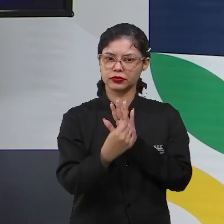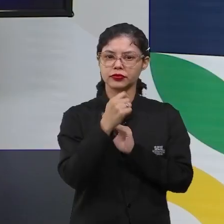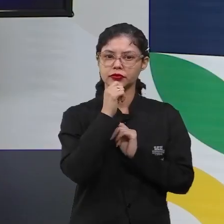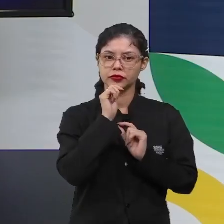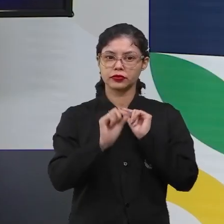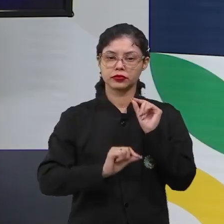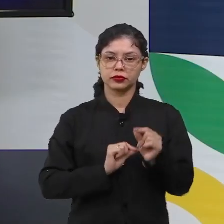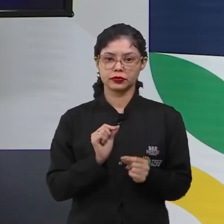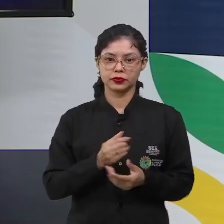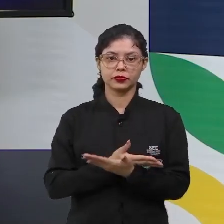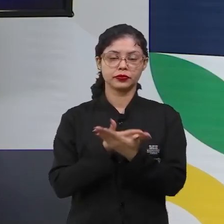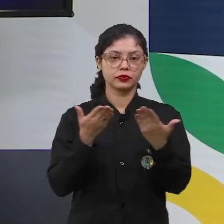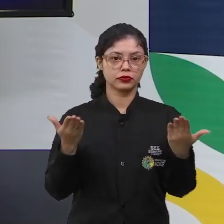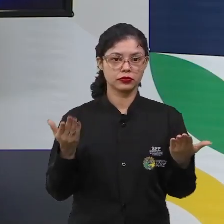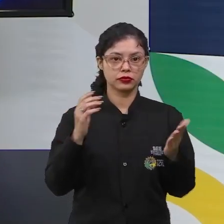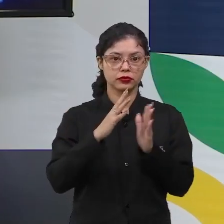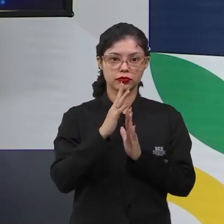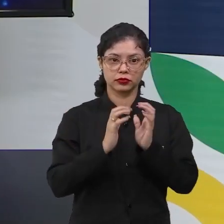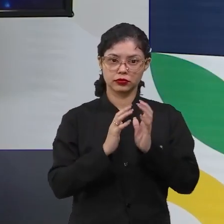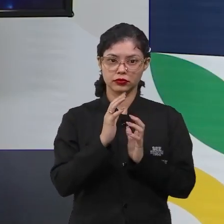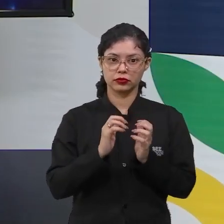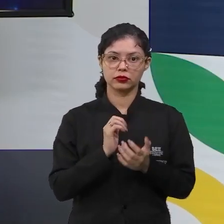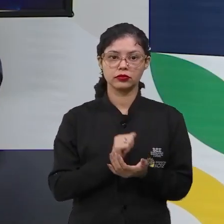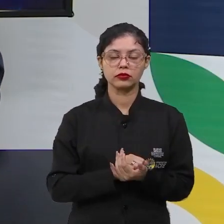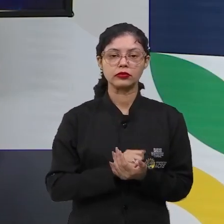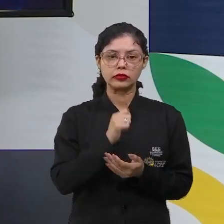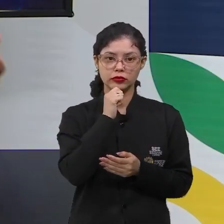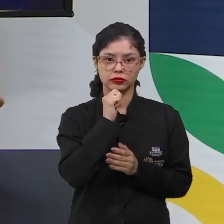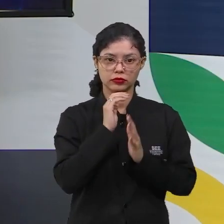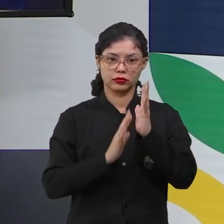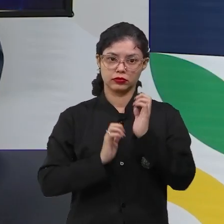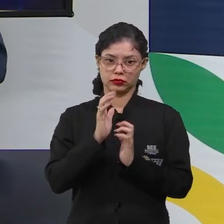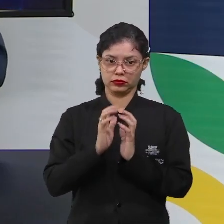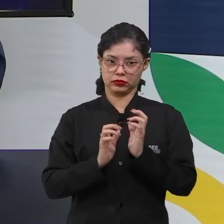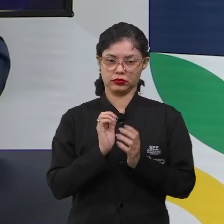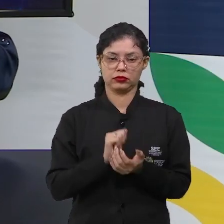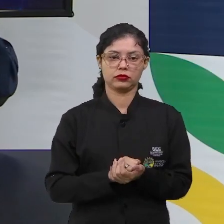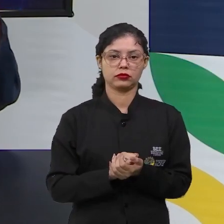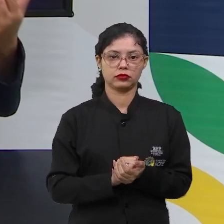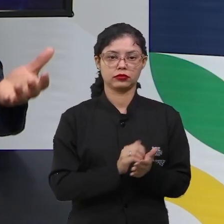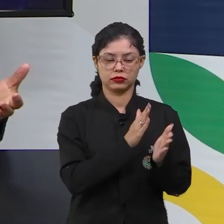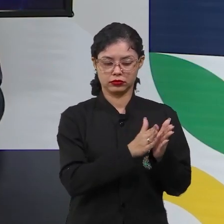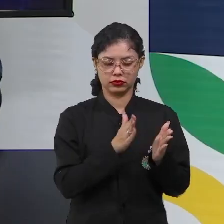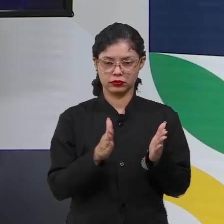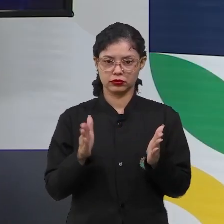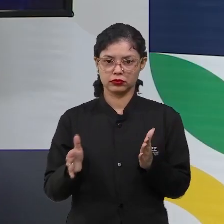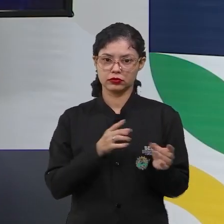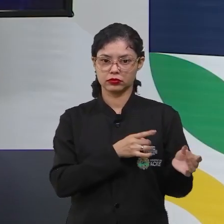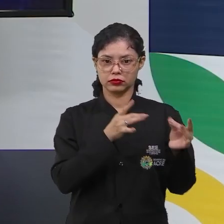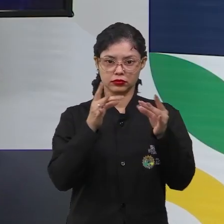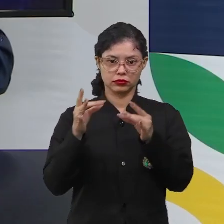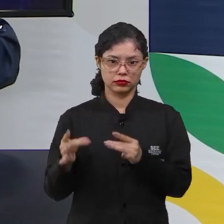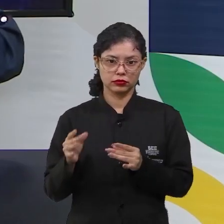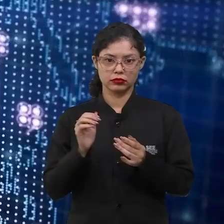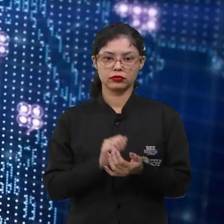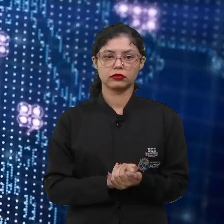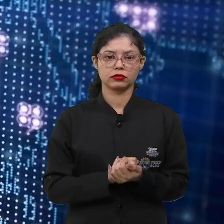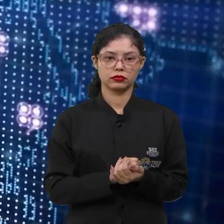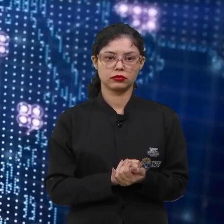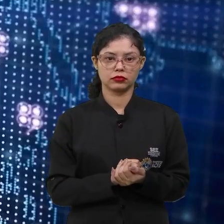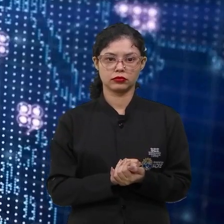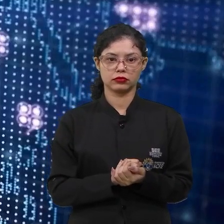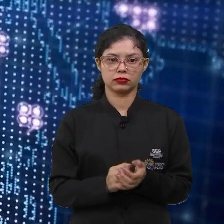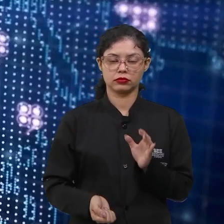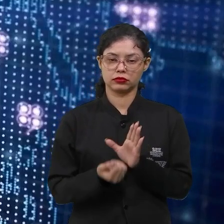pessoal, desses conflitos? Quando a gente fala em conflitos de ordem comercial, em conflitos de ordem